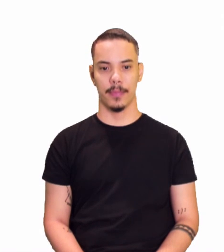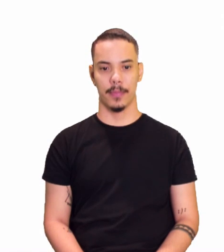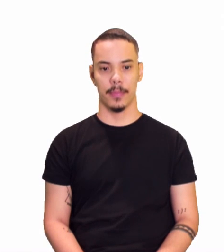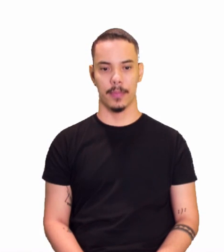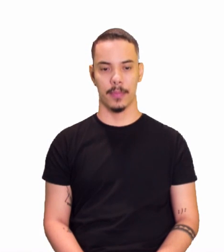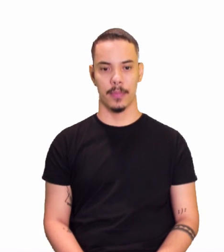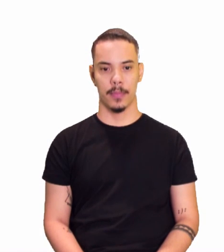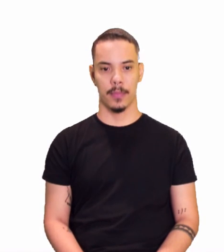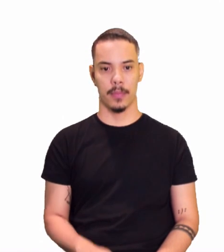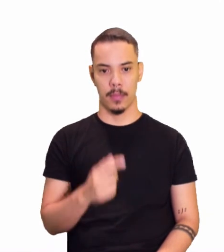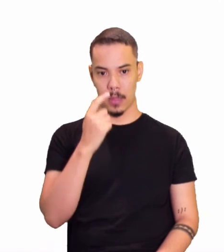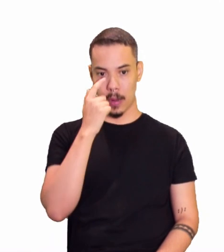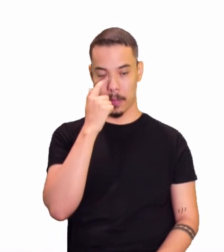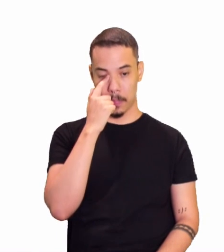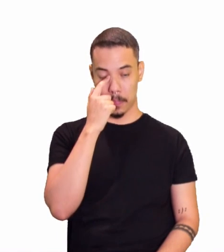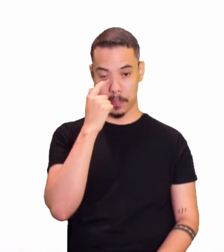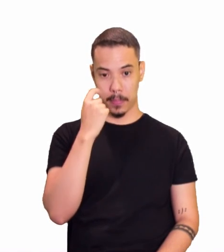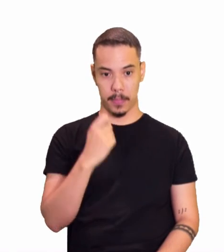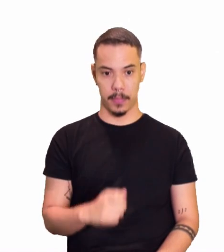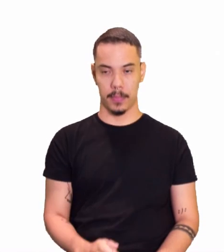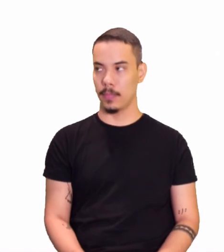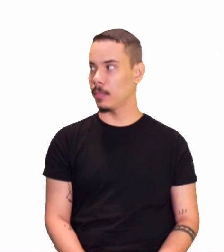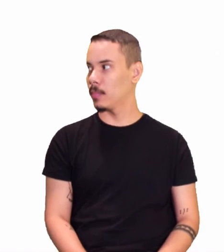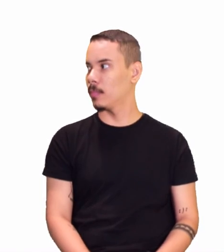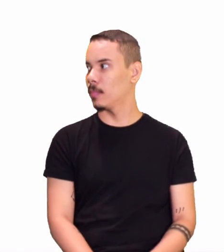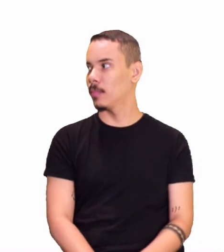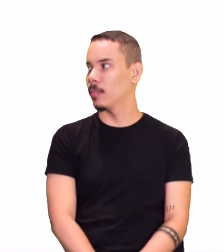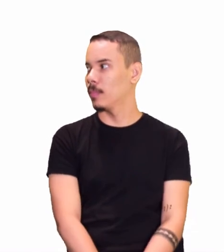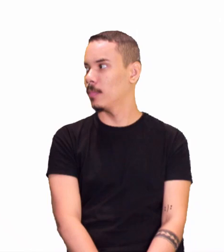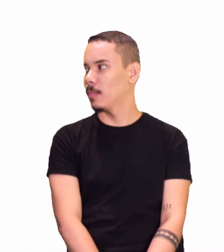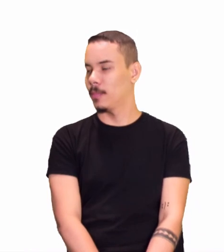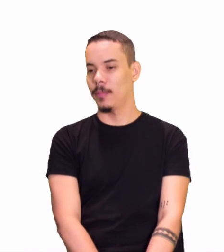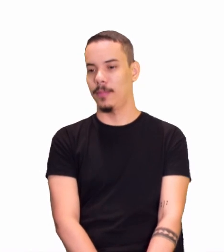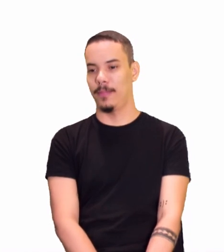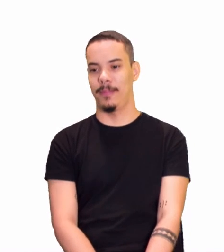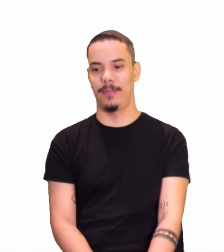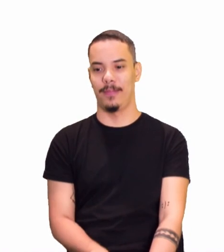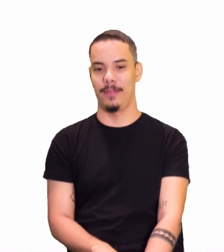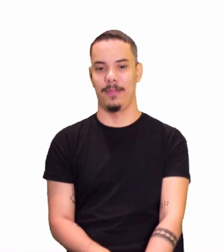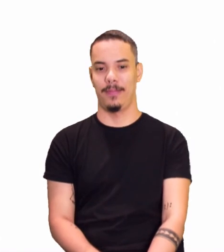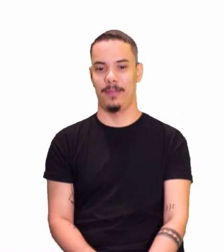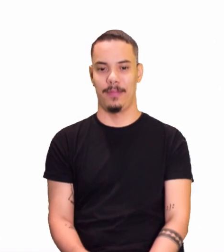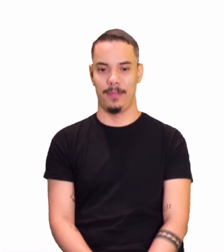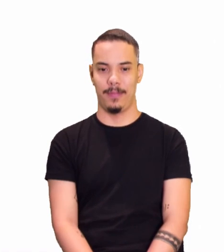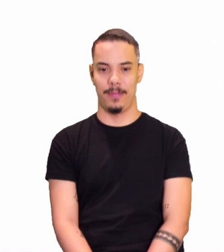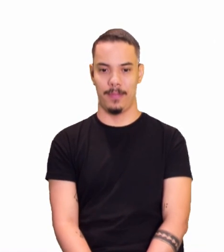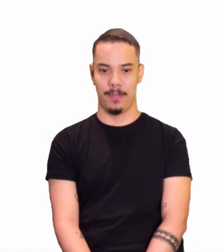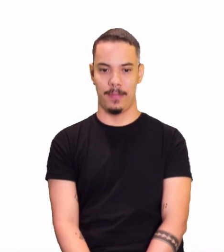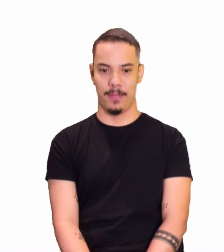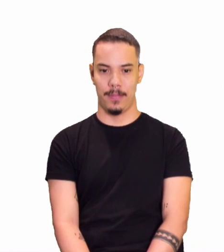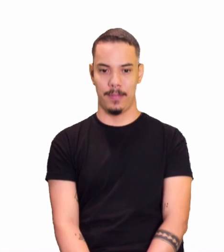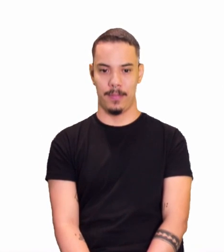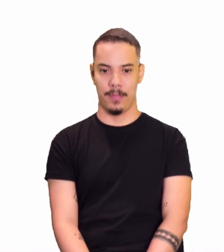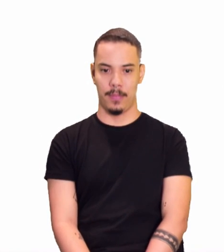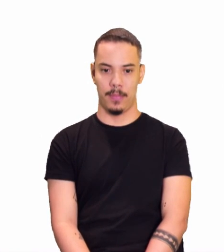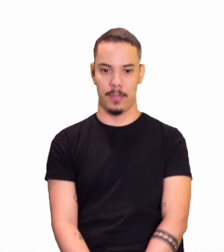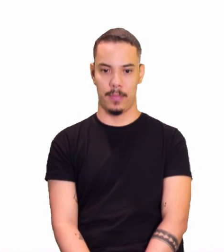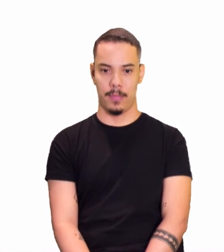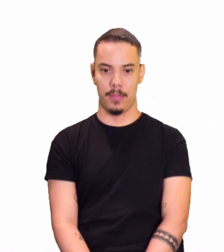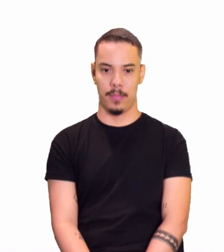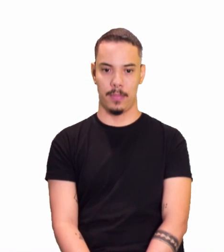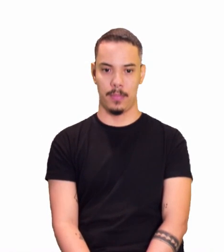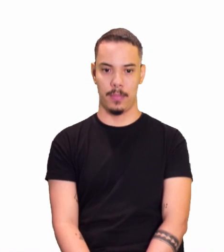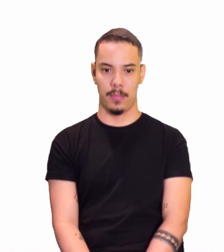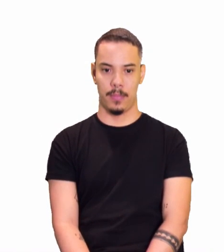François Rabelais, Luís de Camões, Erasmo de Roterdã, Dante